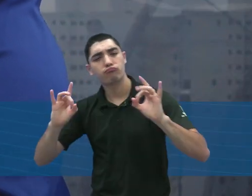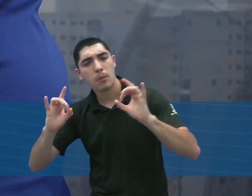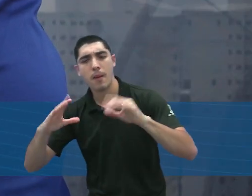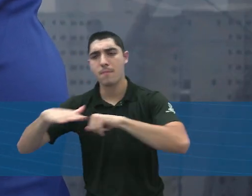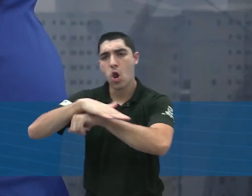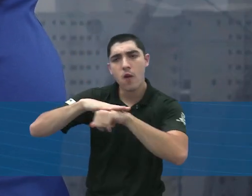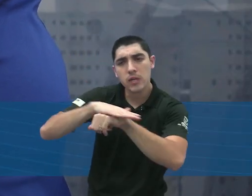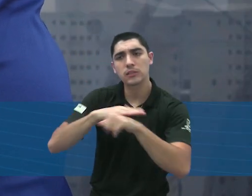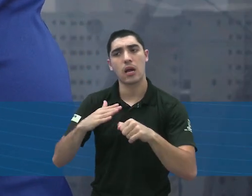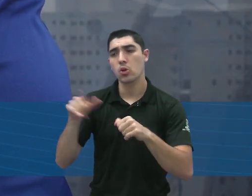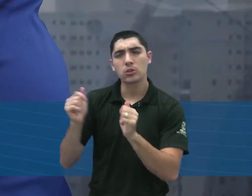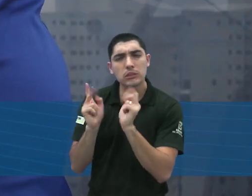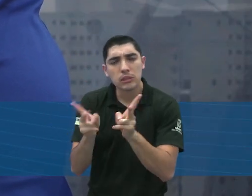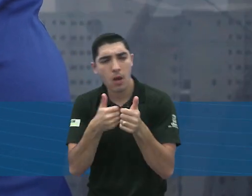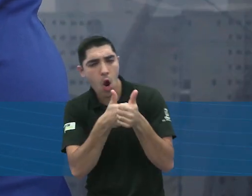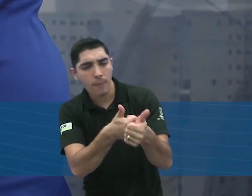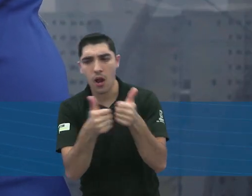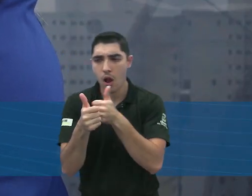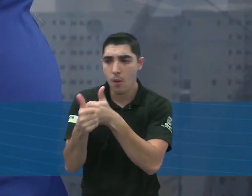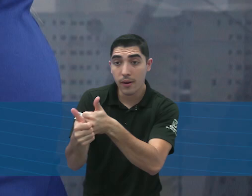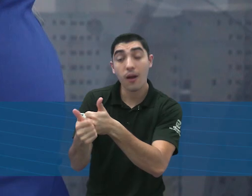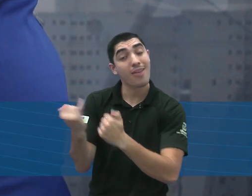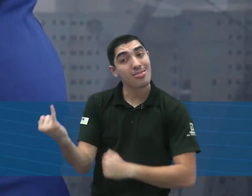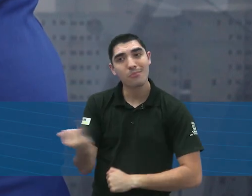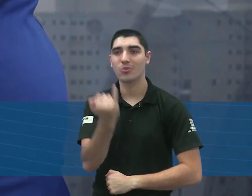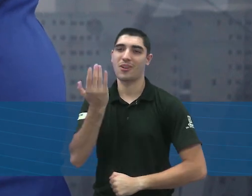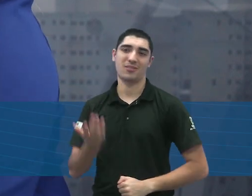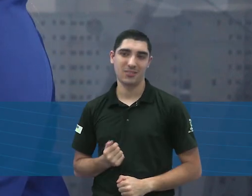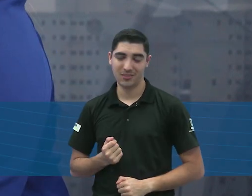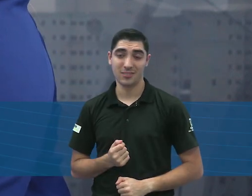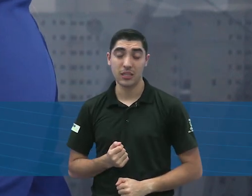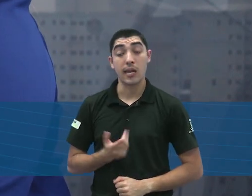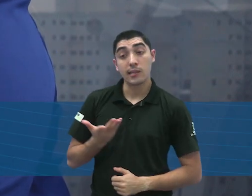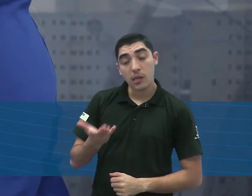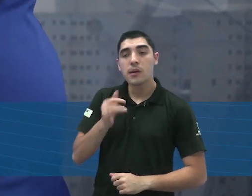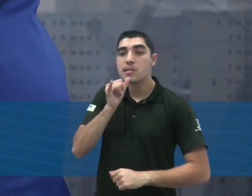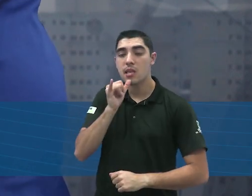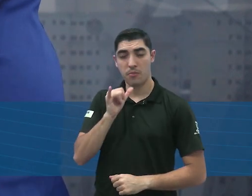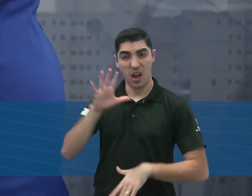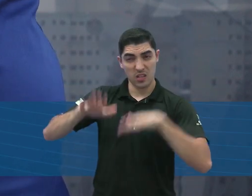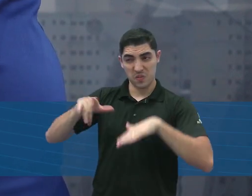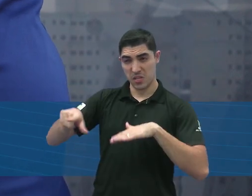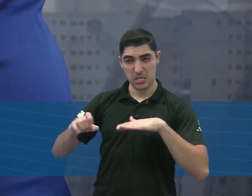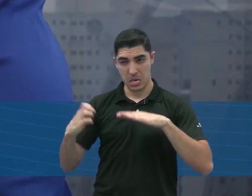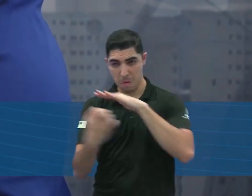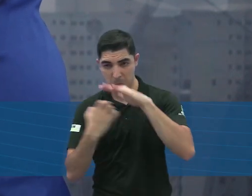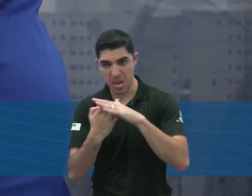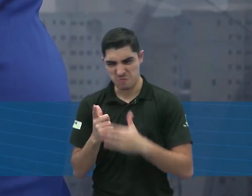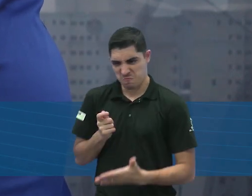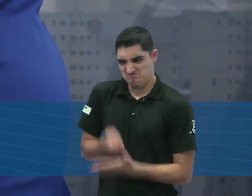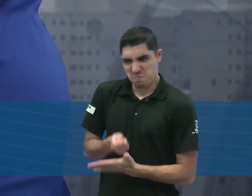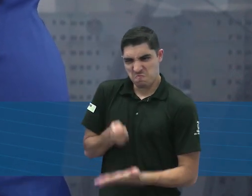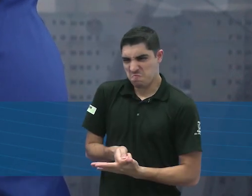no acompanhamento do trabalho, né, de cada colaborador, isso é fundamental. Quando a gente fala um pouco de empresas com metas agressivas, né, de